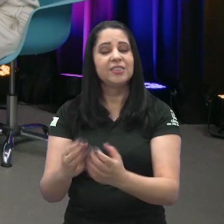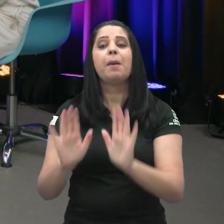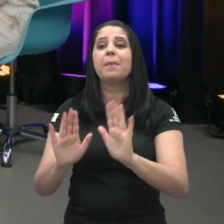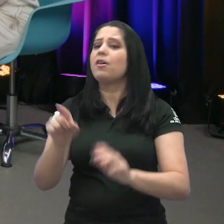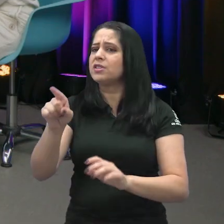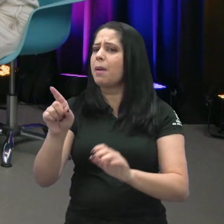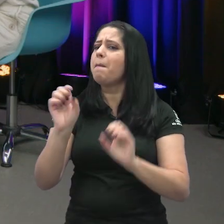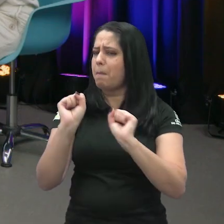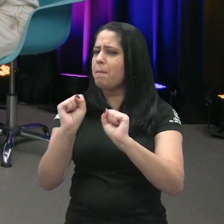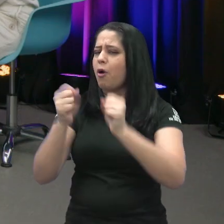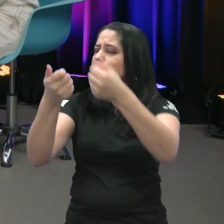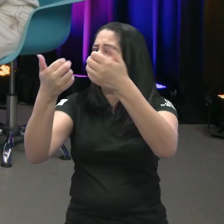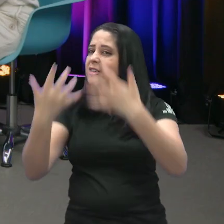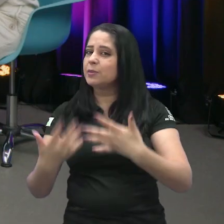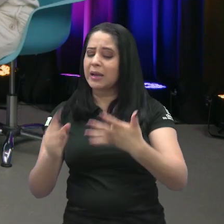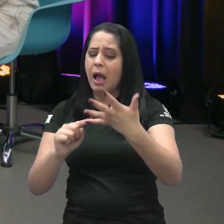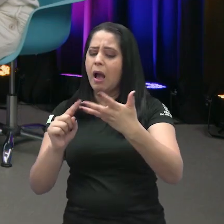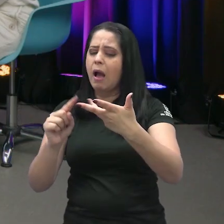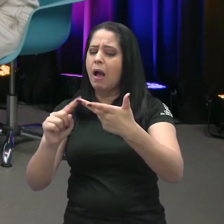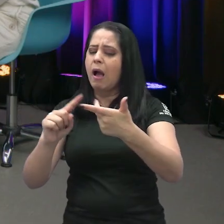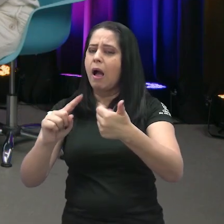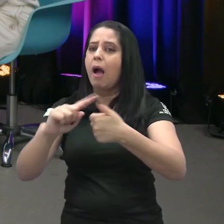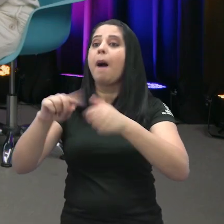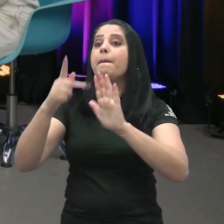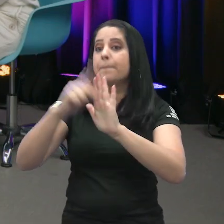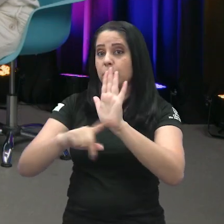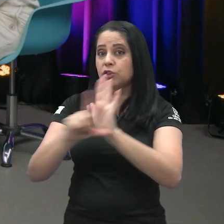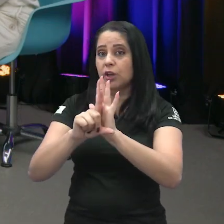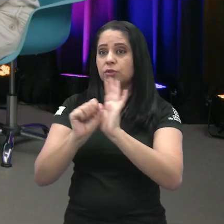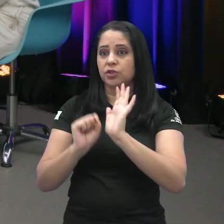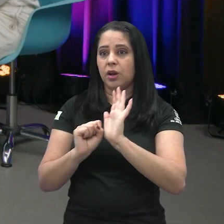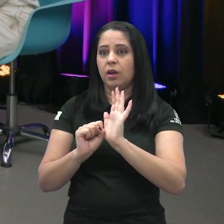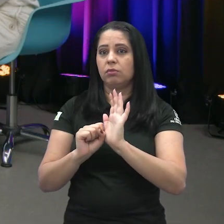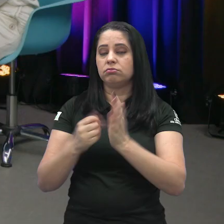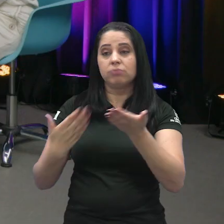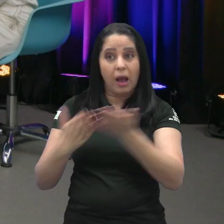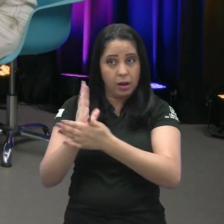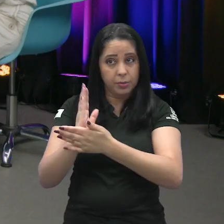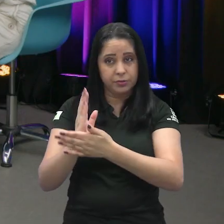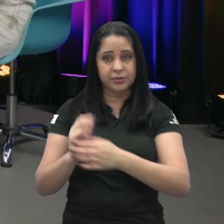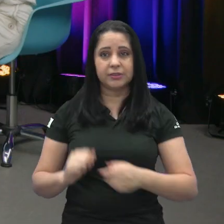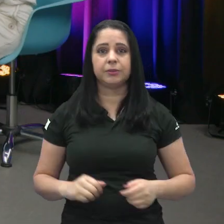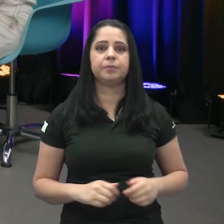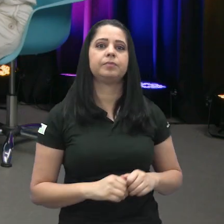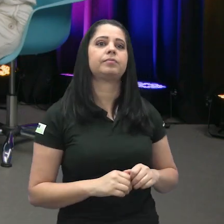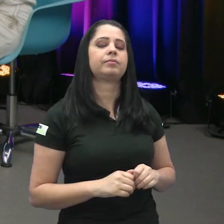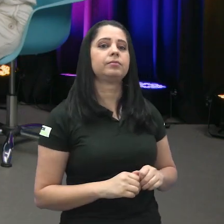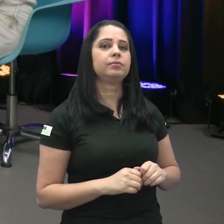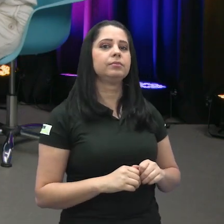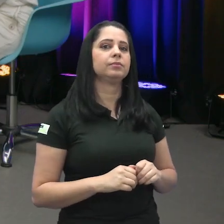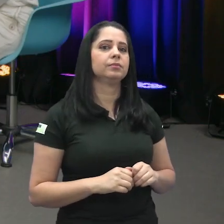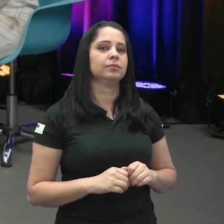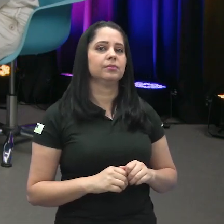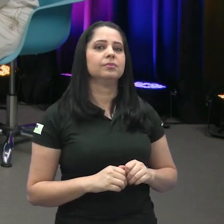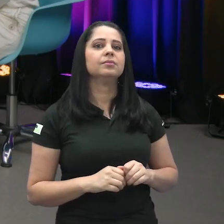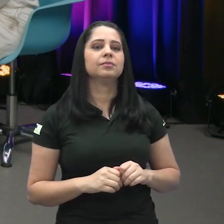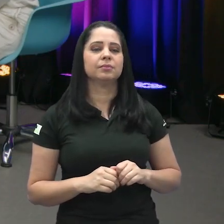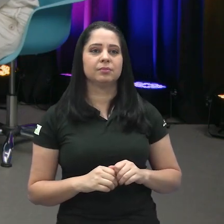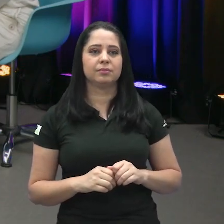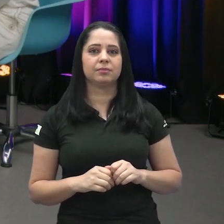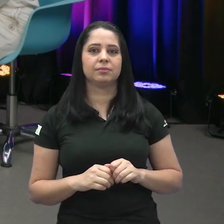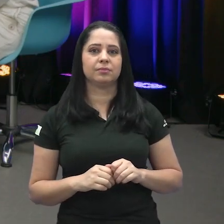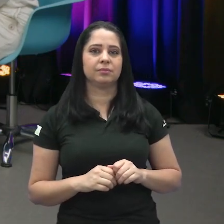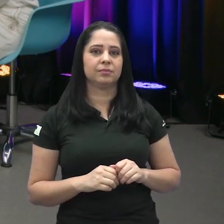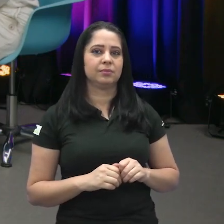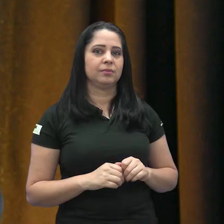quem, às vezes, está conhecendo você, o Zé Luiz é muito conhecido, mas para quem quer entender um pouquinho o que você já conseguiu trazer aí para a comunidade. Primeiro de tudo, só